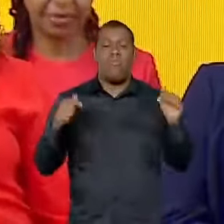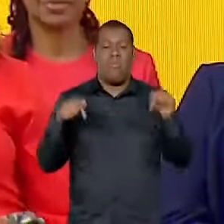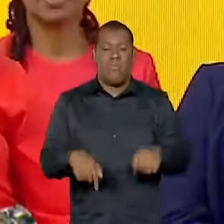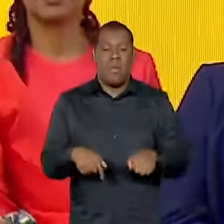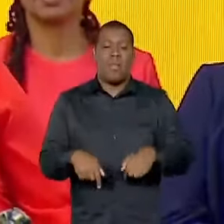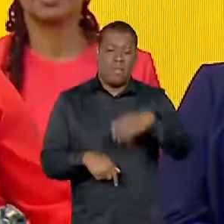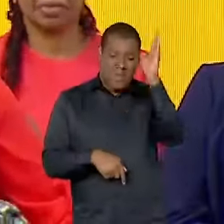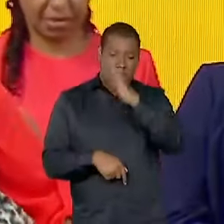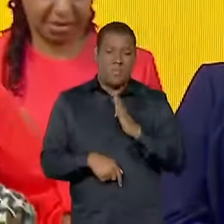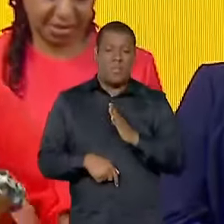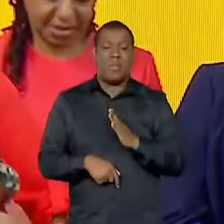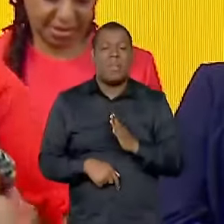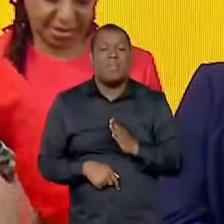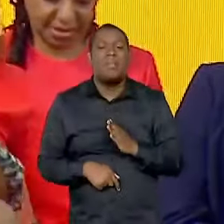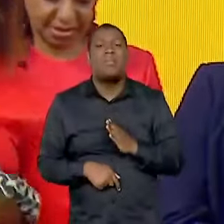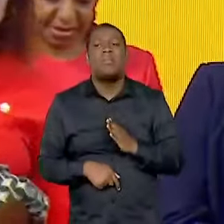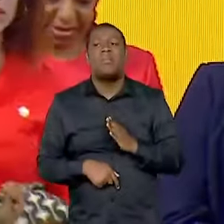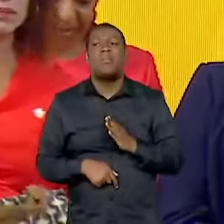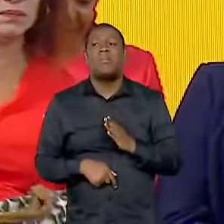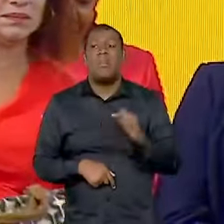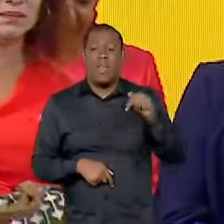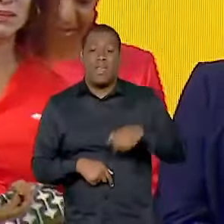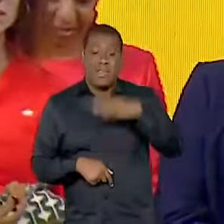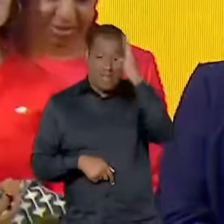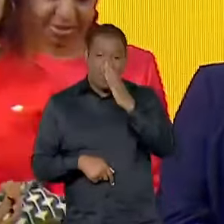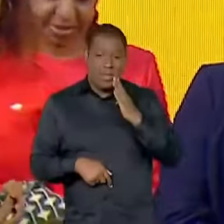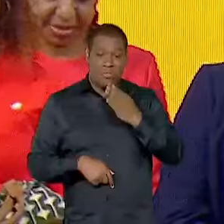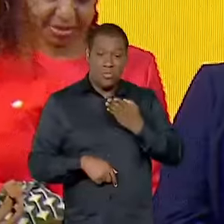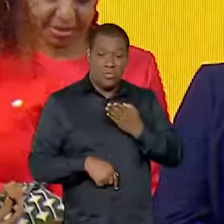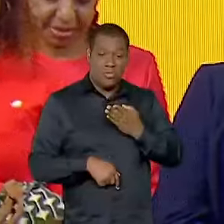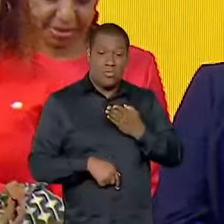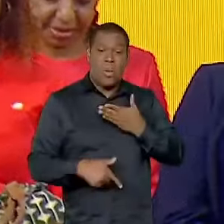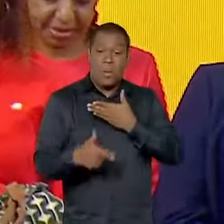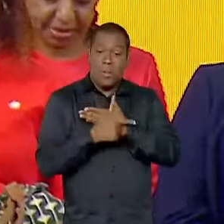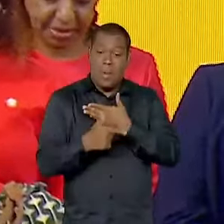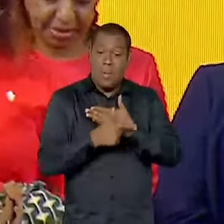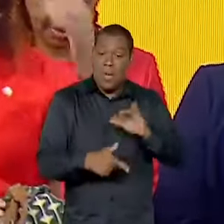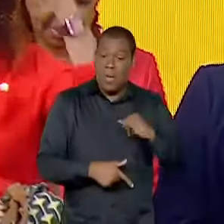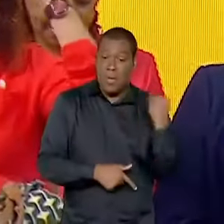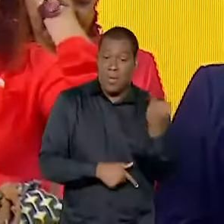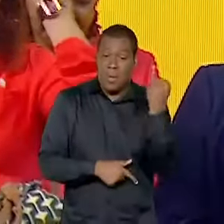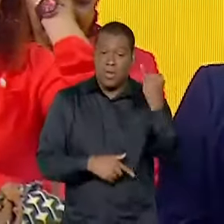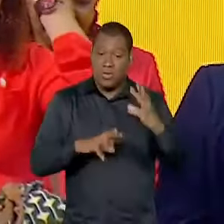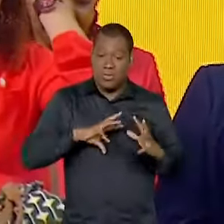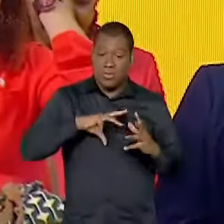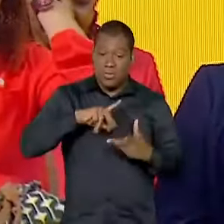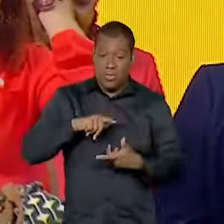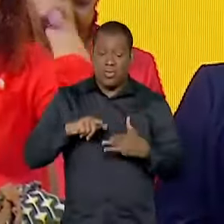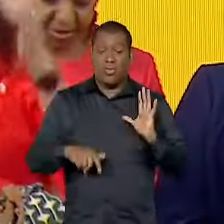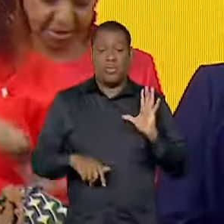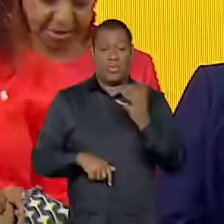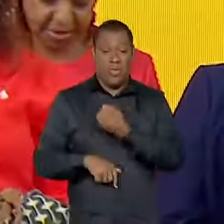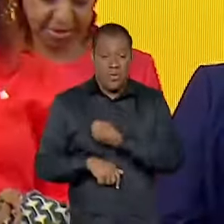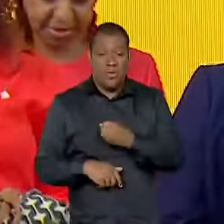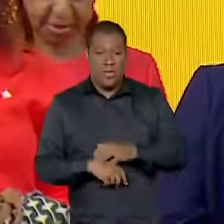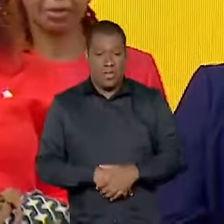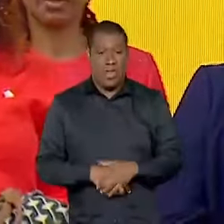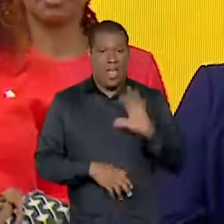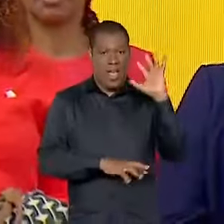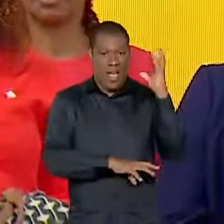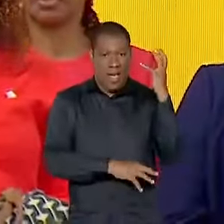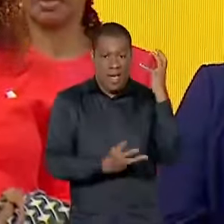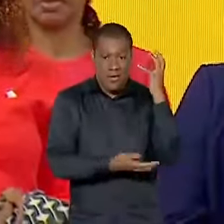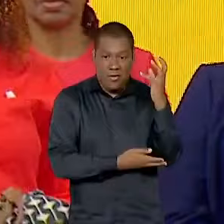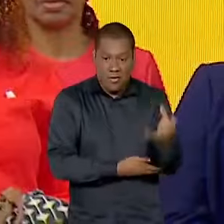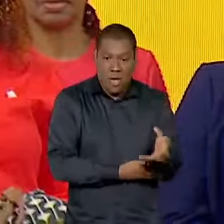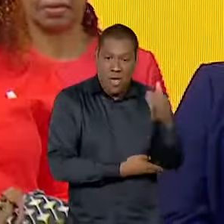o Brasil pode contribuir para salvar o mundo, evitando as queimadas e a derrubada das nossas